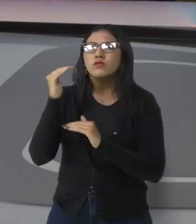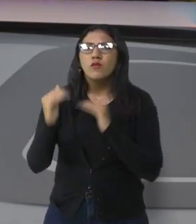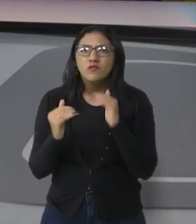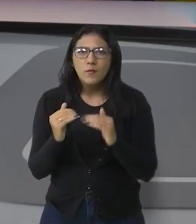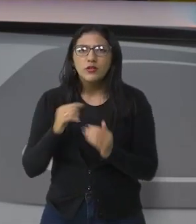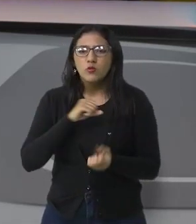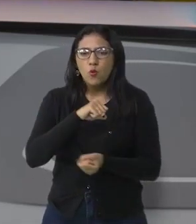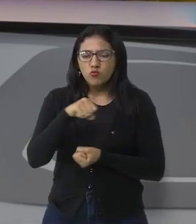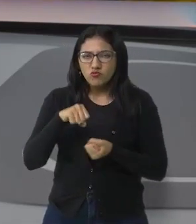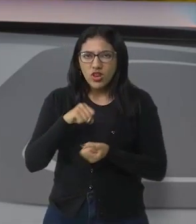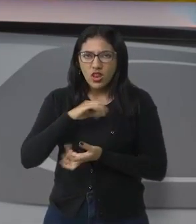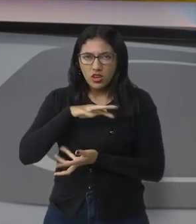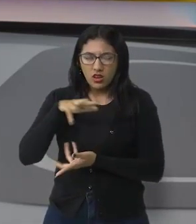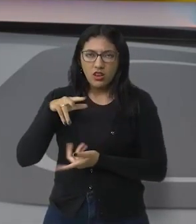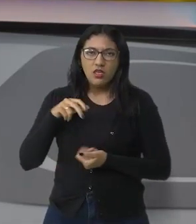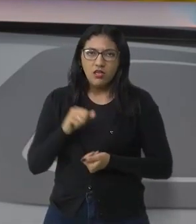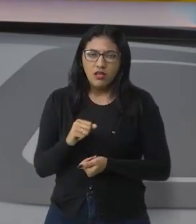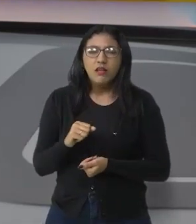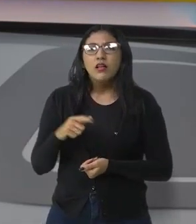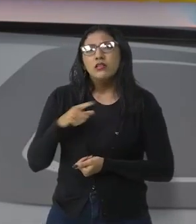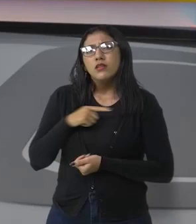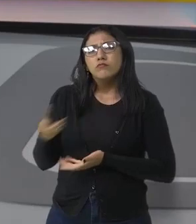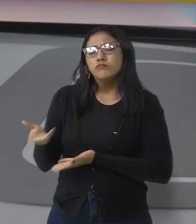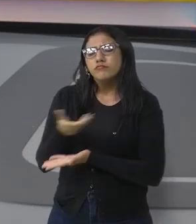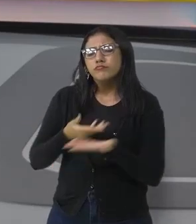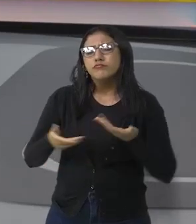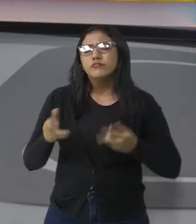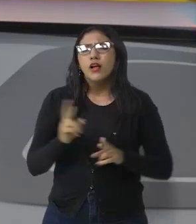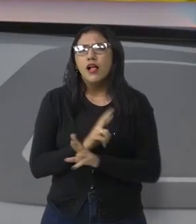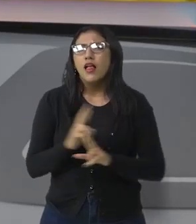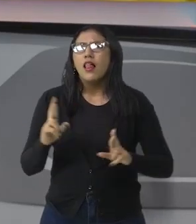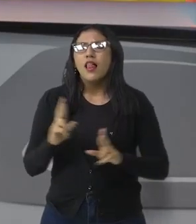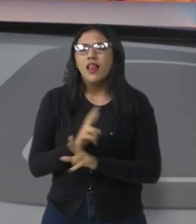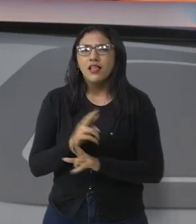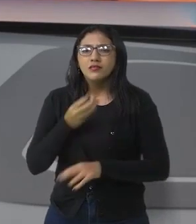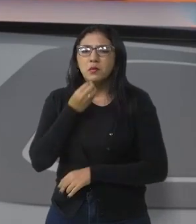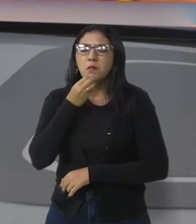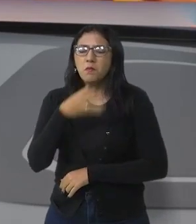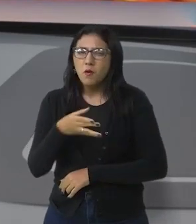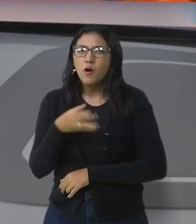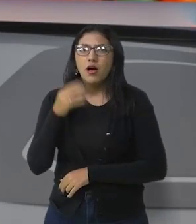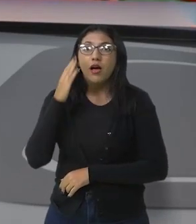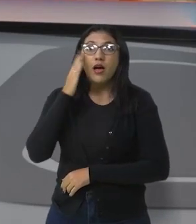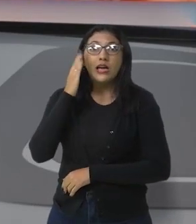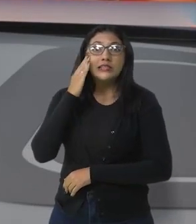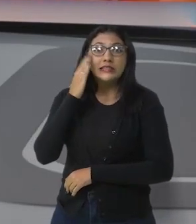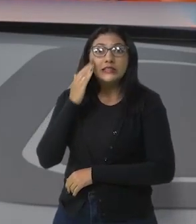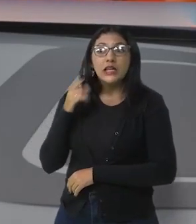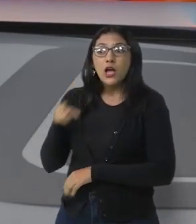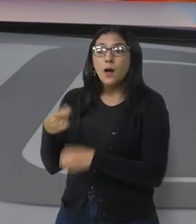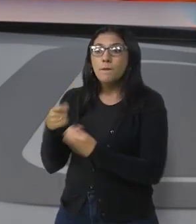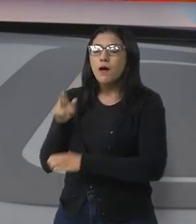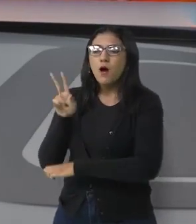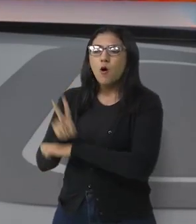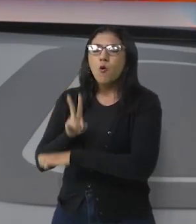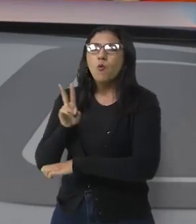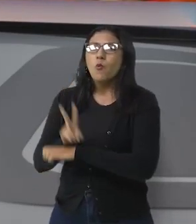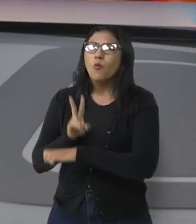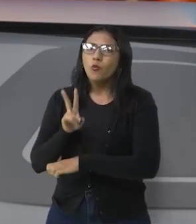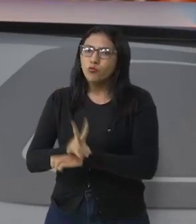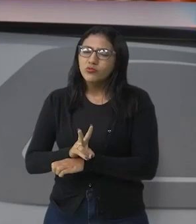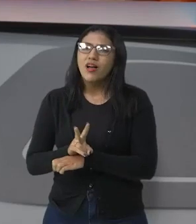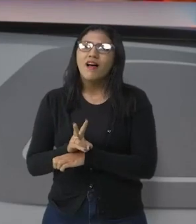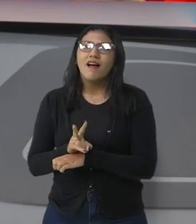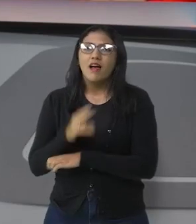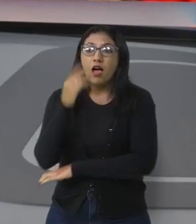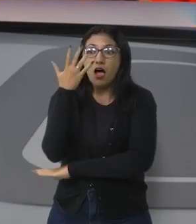essa relação mais amigável com a natureza, porque sabe que é dali que eles vão retirar o seu sustento, o sustento da sua